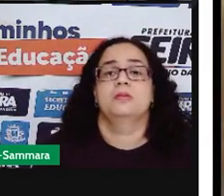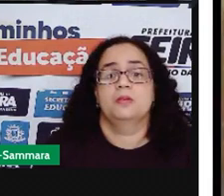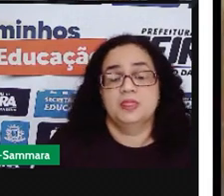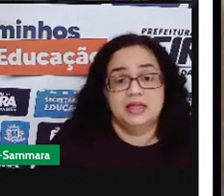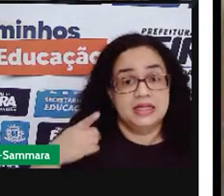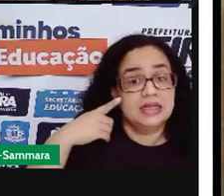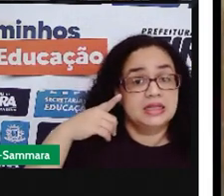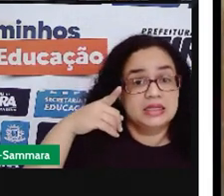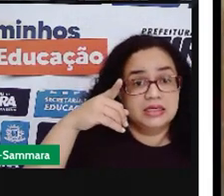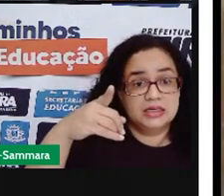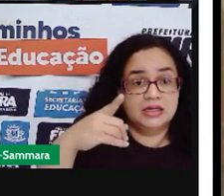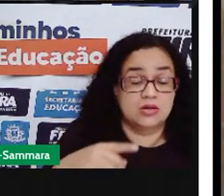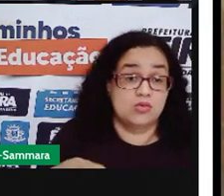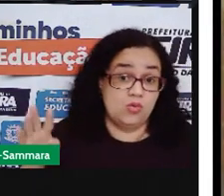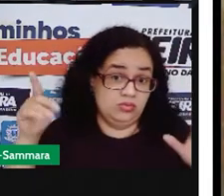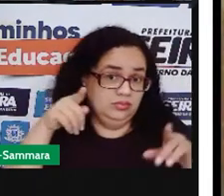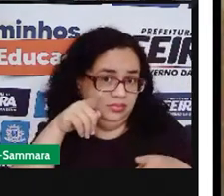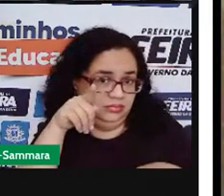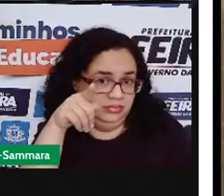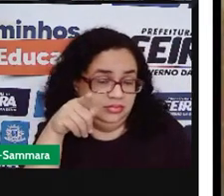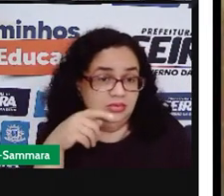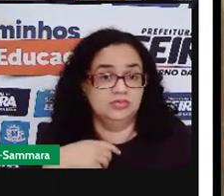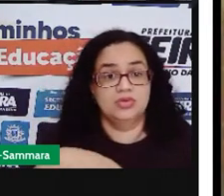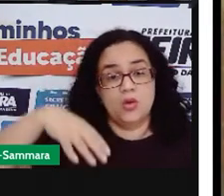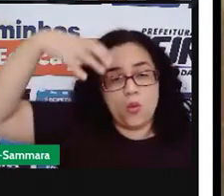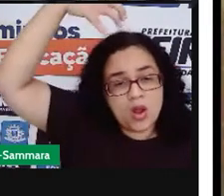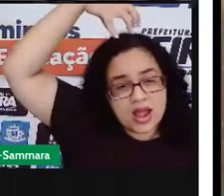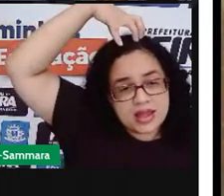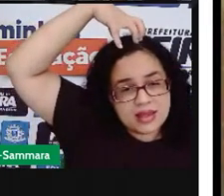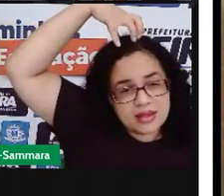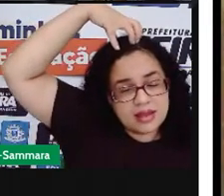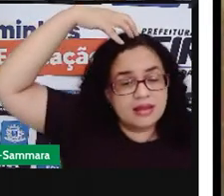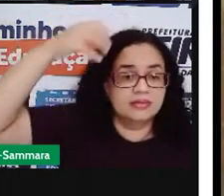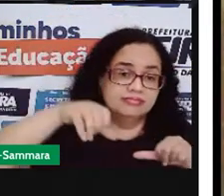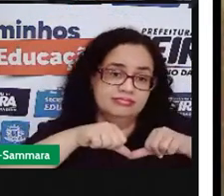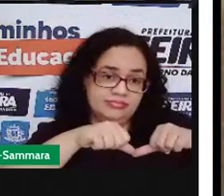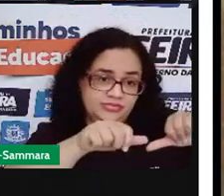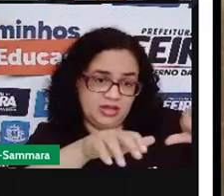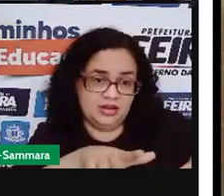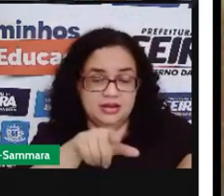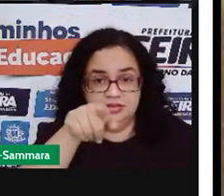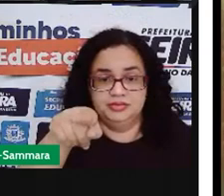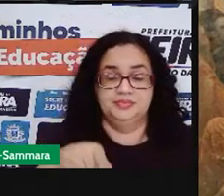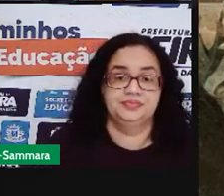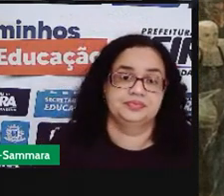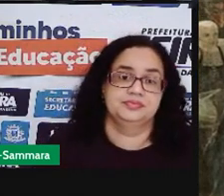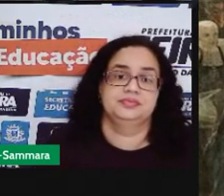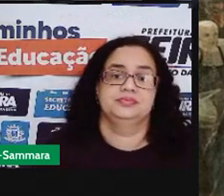Aqui era o palácio onde o imperador ficava, Dom Pedro.